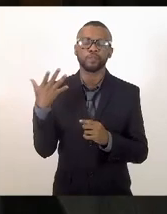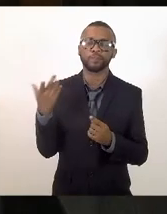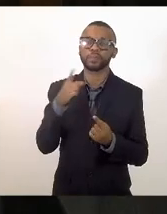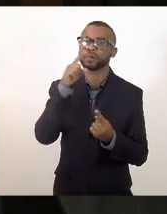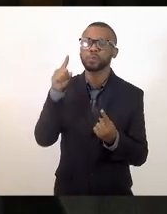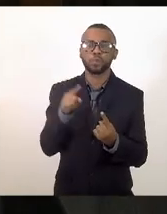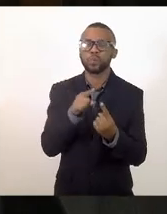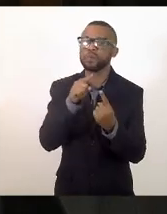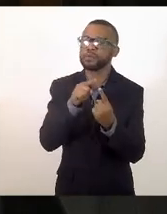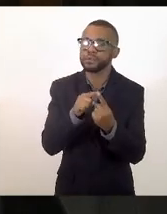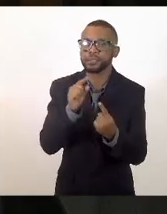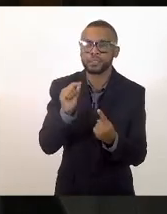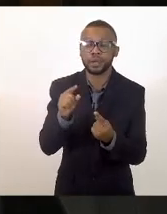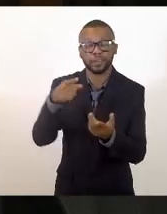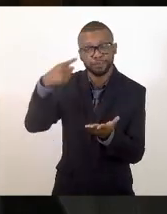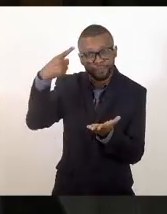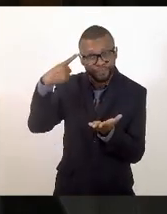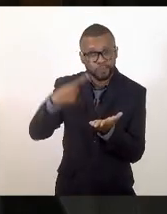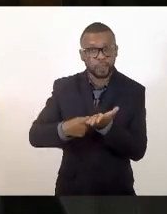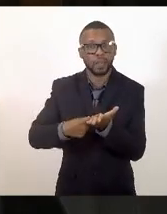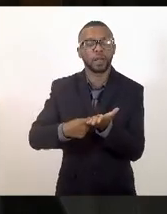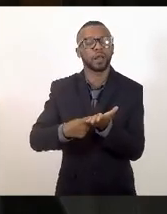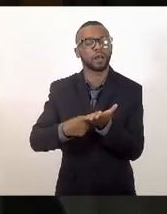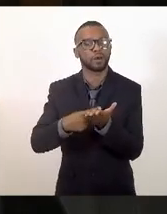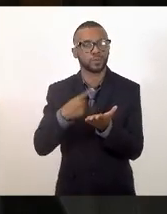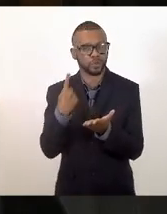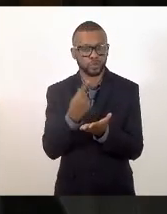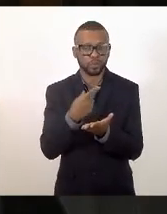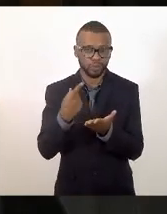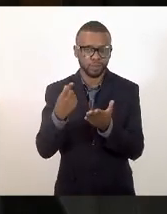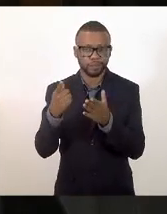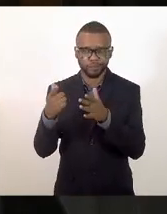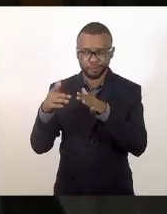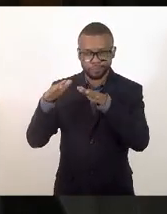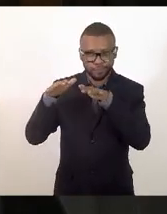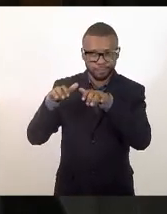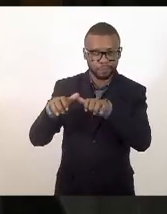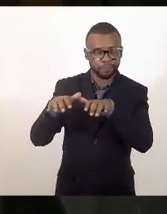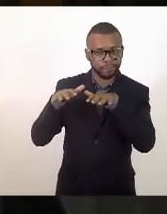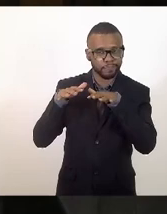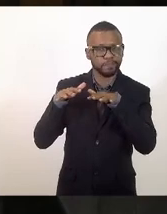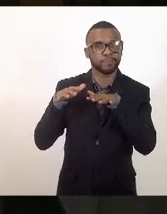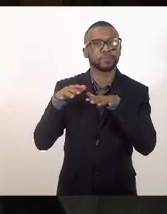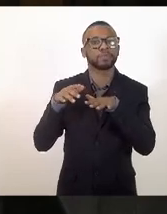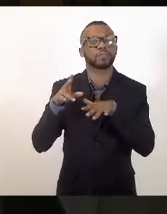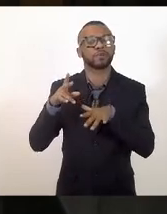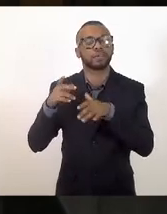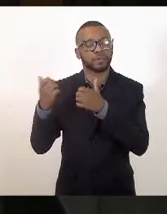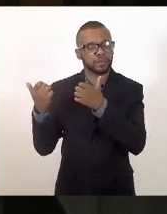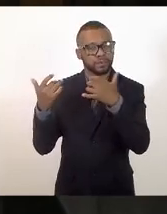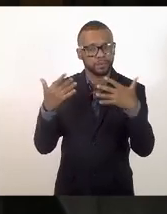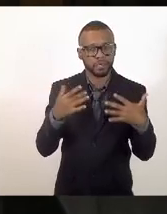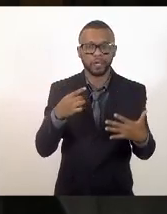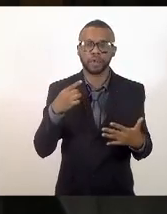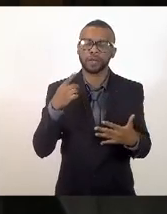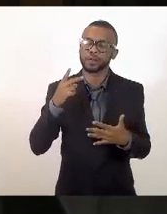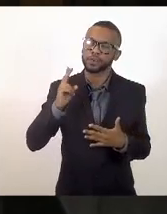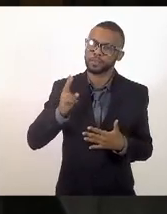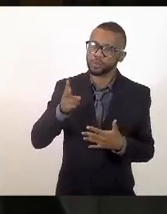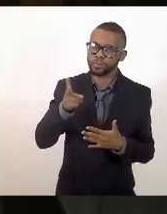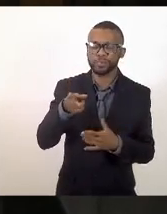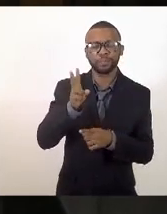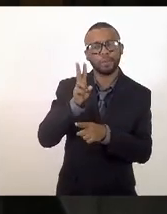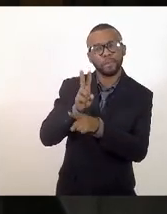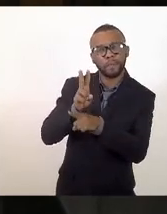sentido de firmar o nosso compromisso, de dizer que nós continuaremos zelosos no que diz respeito.